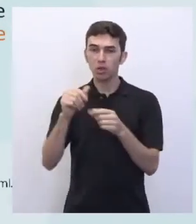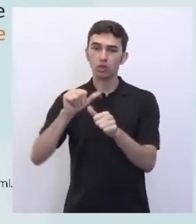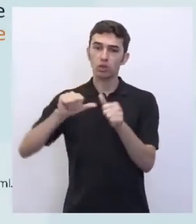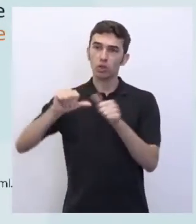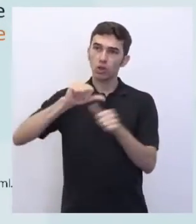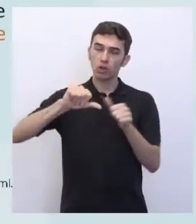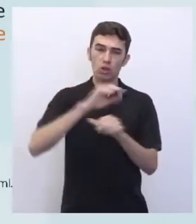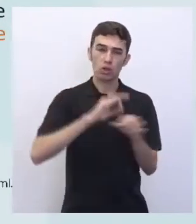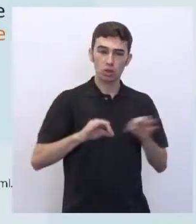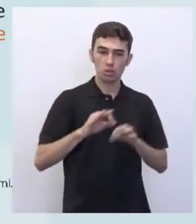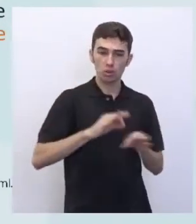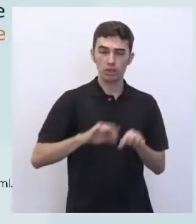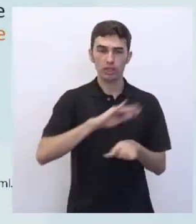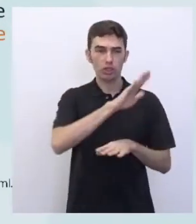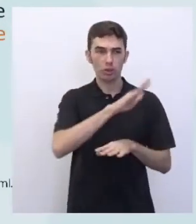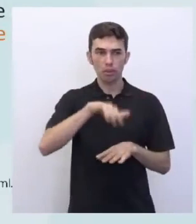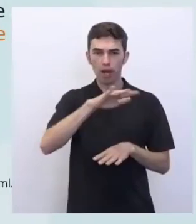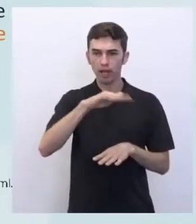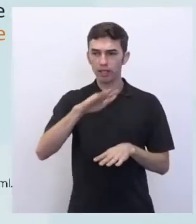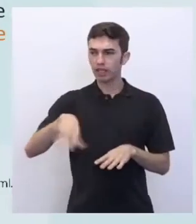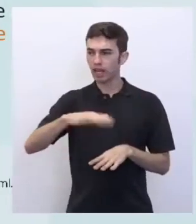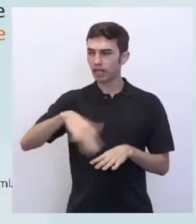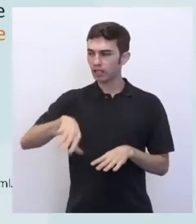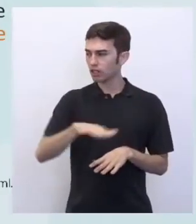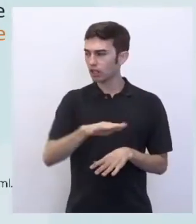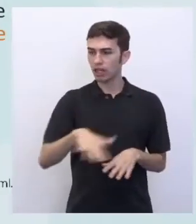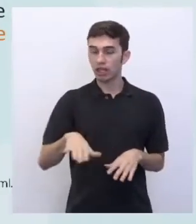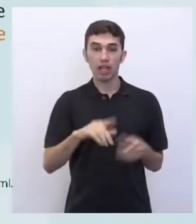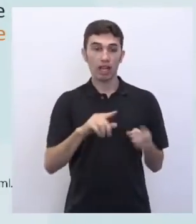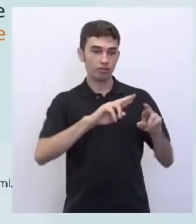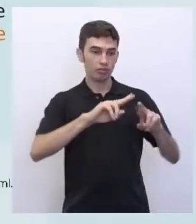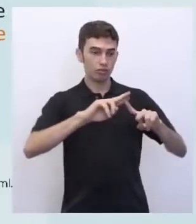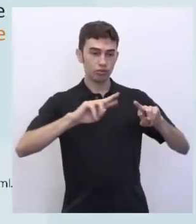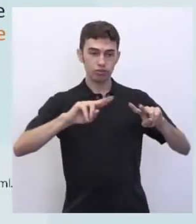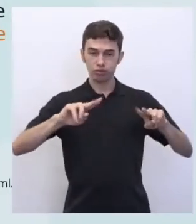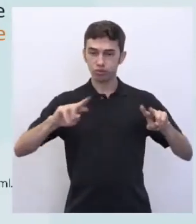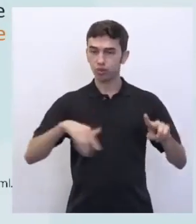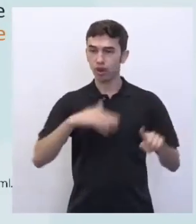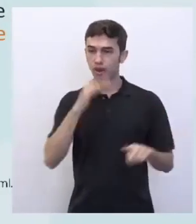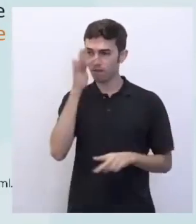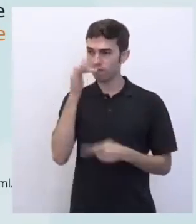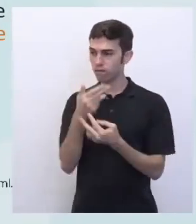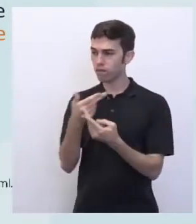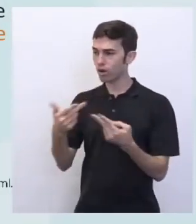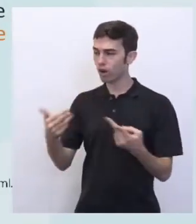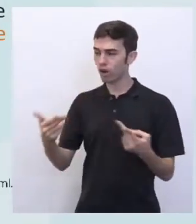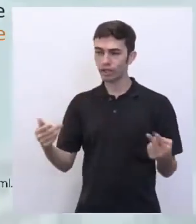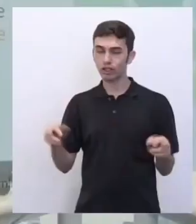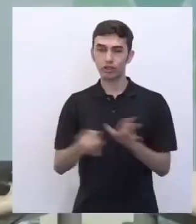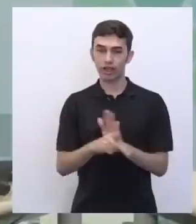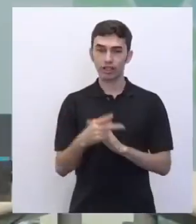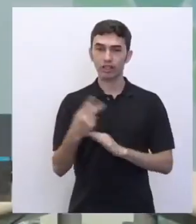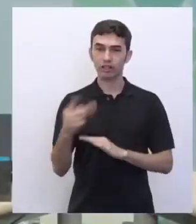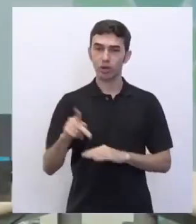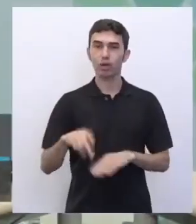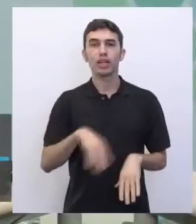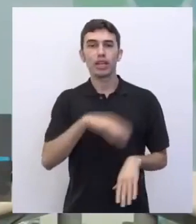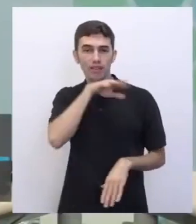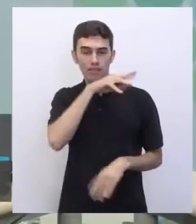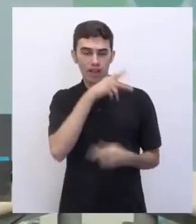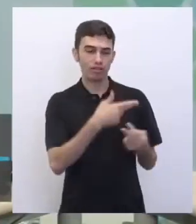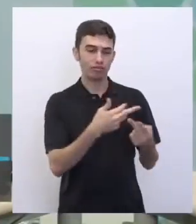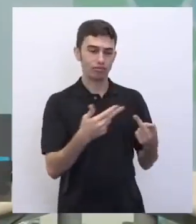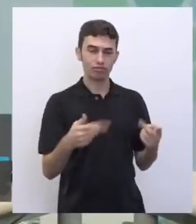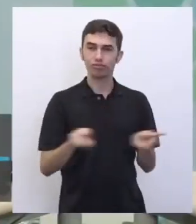processos de formação de paisagem, resultando em uma diversidade de flora e fauna própria, né? Então essa aí é